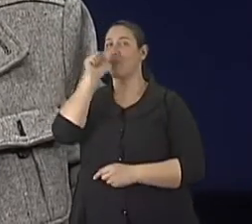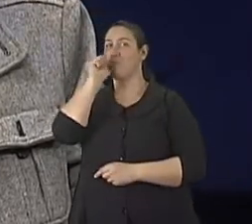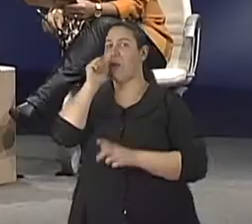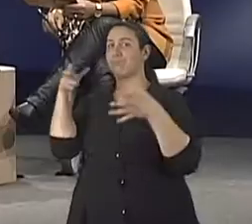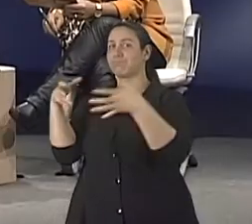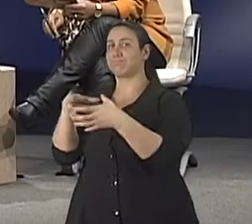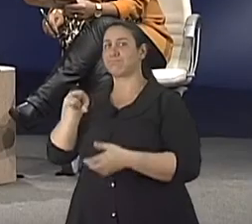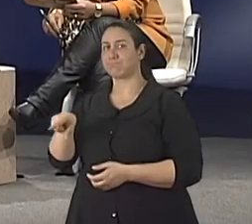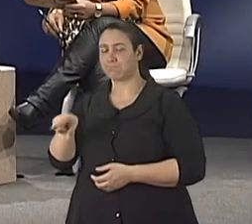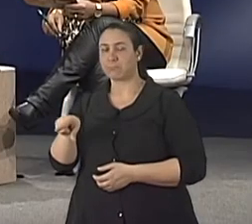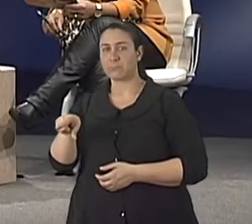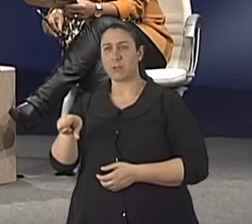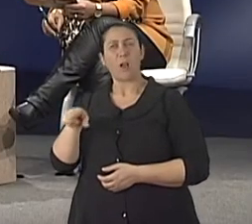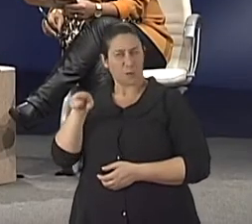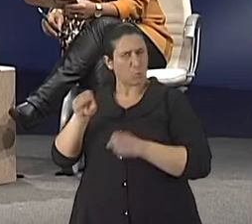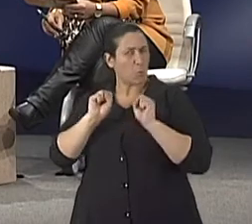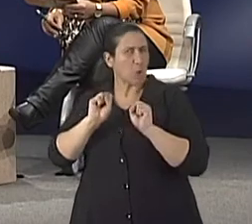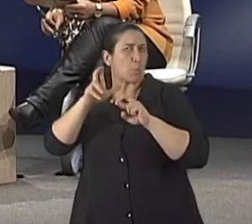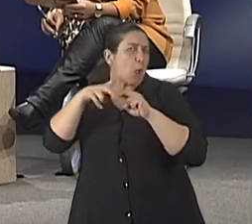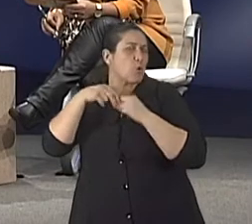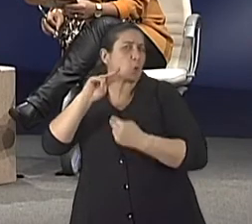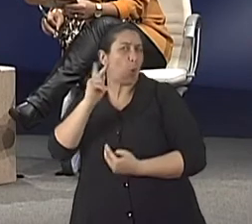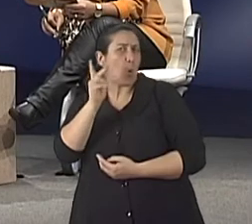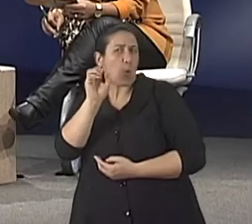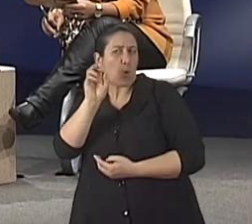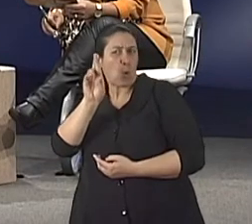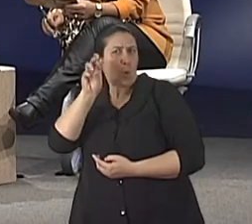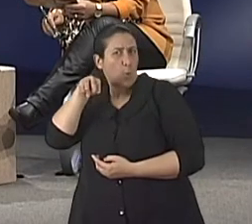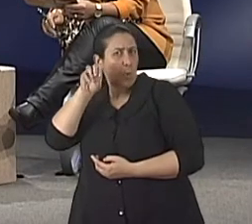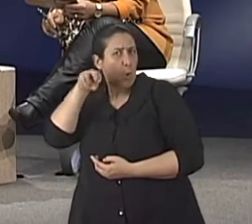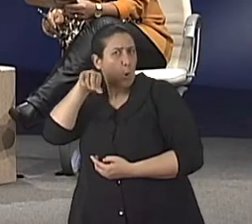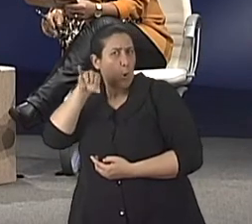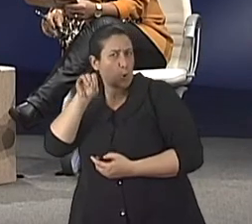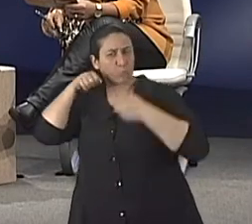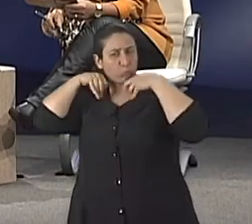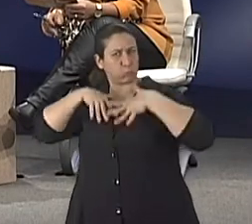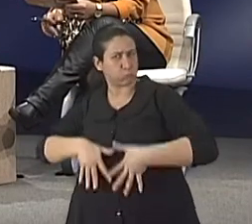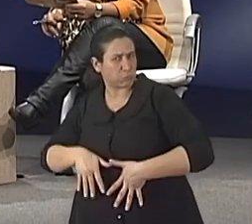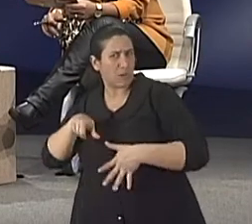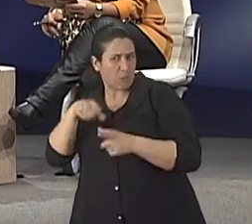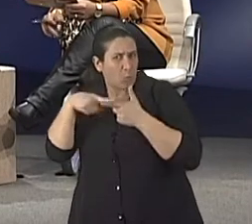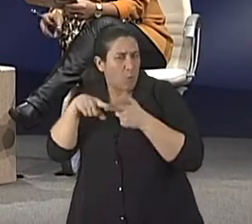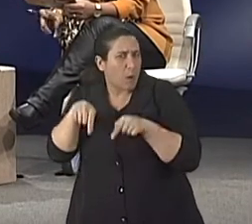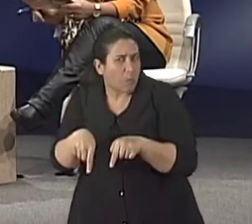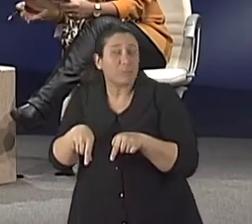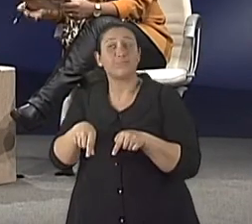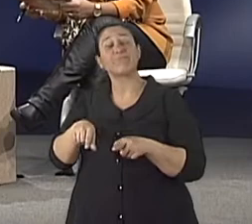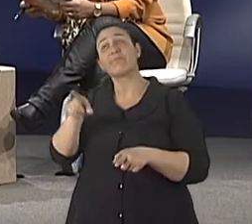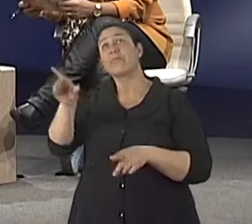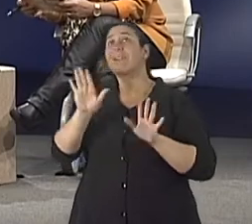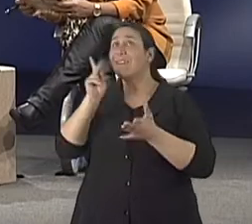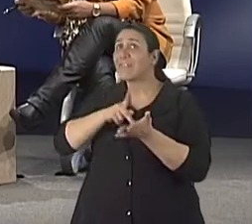tem a ver com questão hormonal quem também existe uma dor na alma são a na verdade são várias causas e